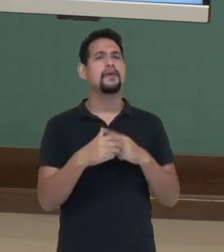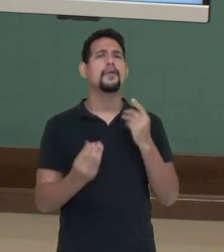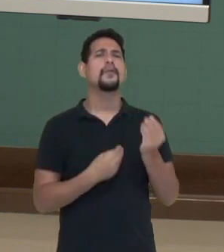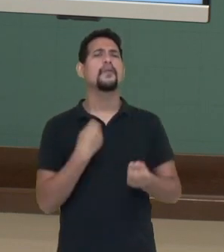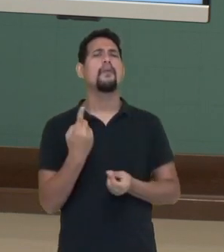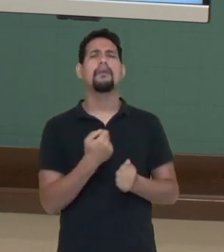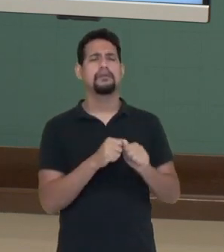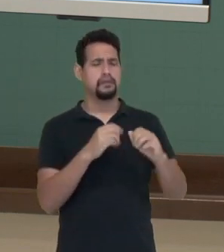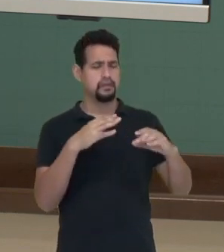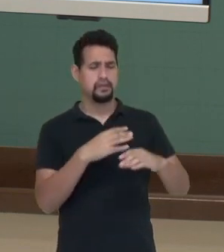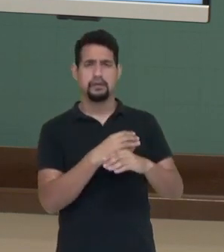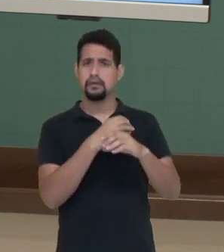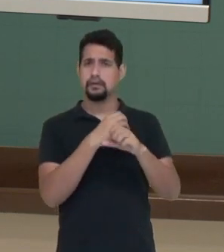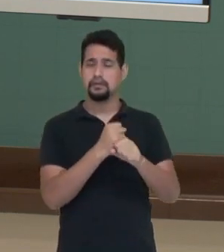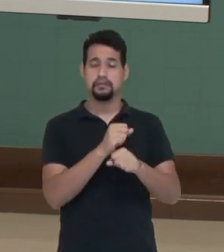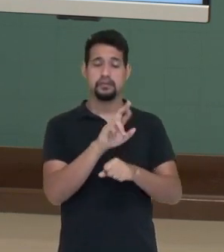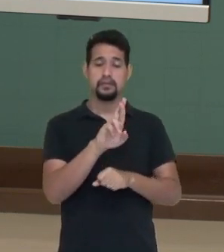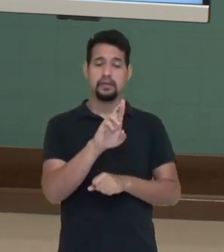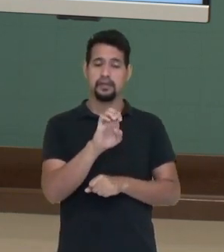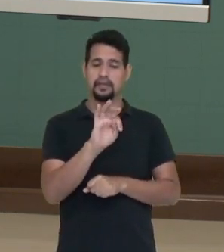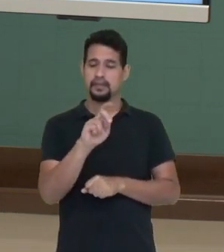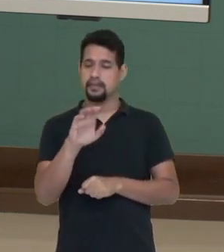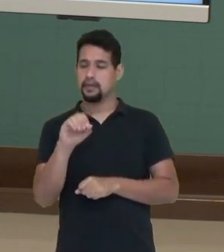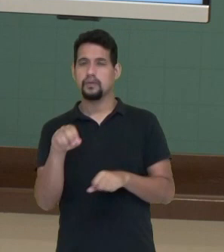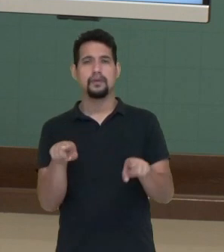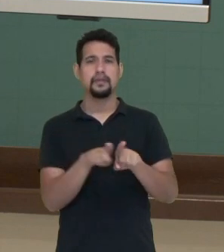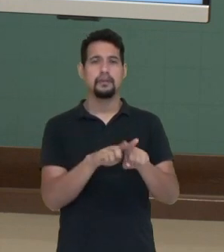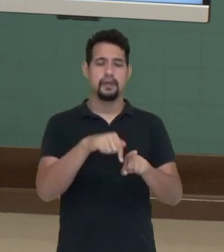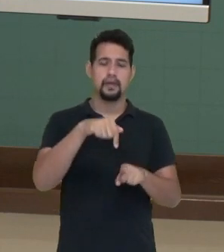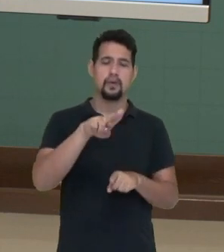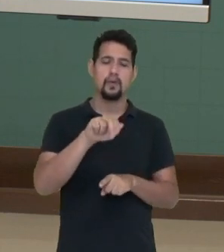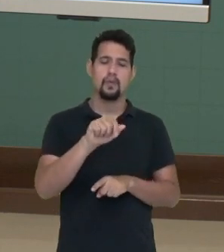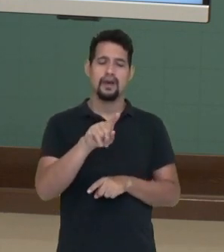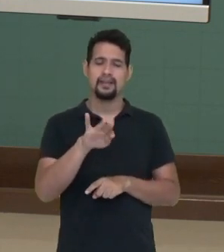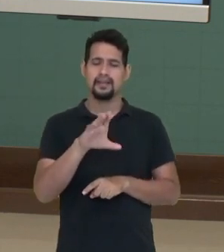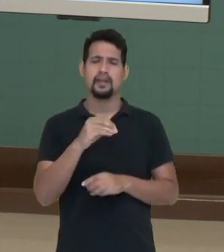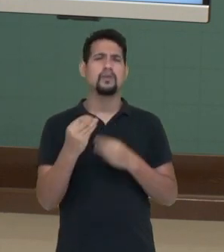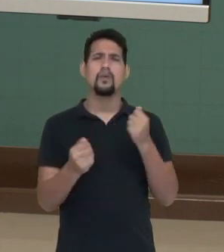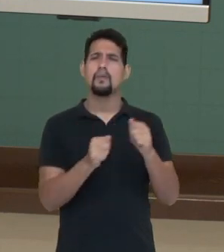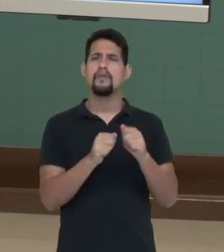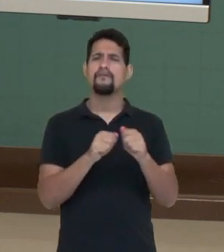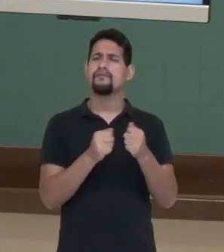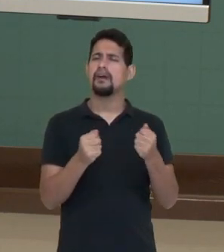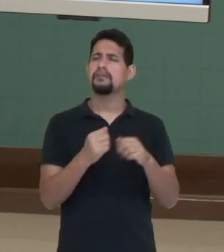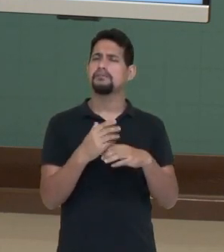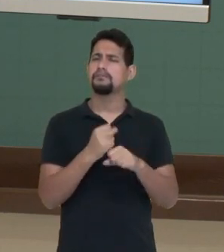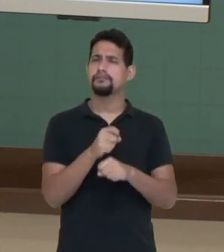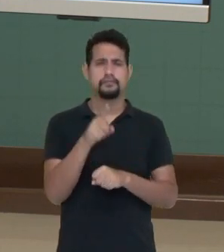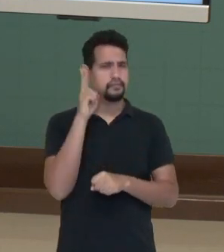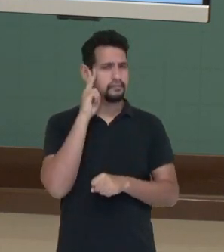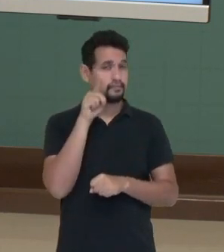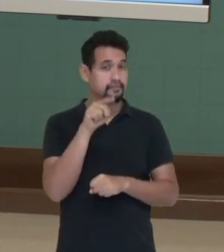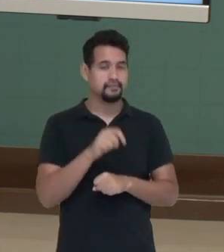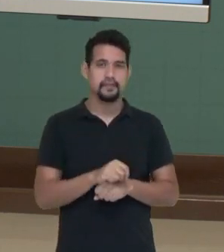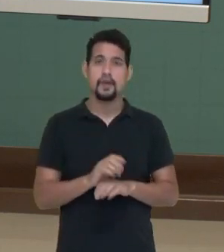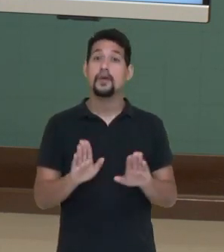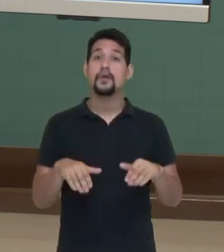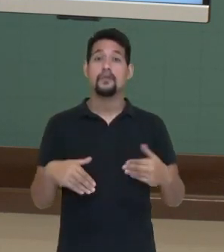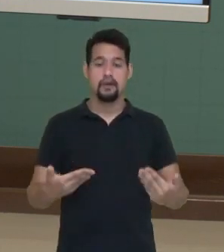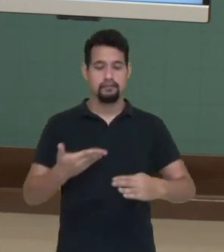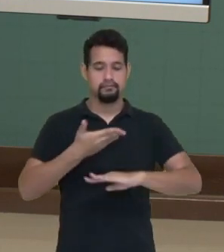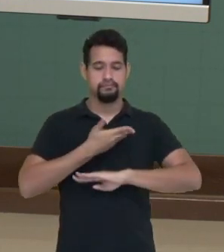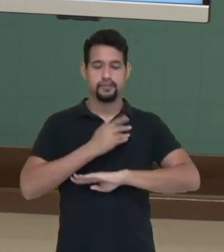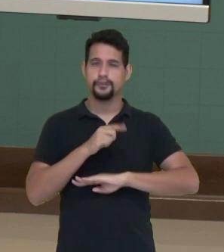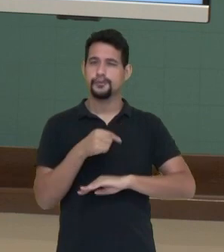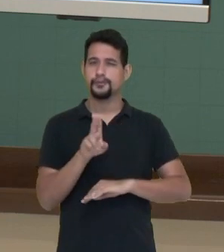gente calcula a área do retângulo ou a área do quadrado? Como que a gente faz para fazer este cálculo? Você lembra? E em quais situações nós